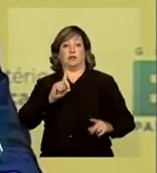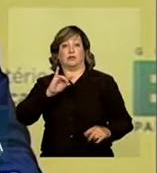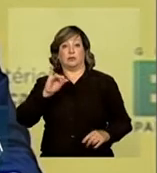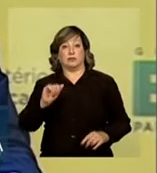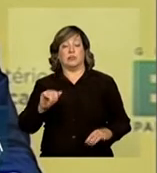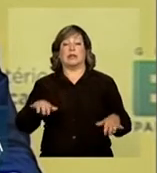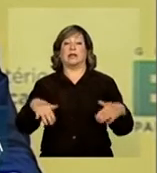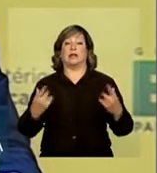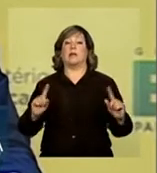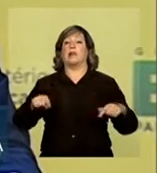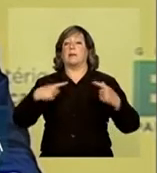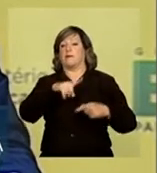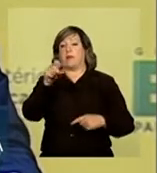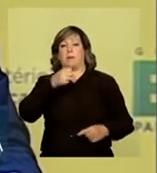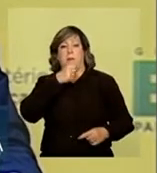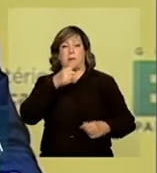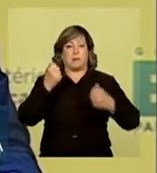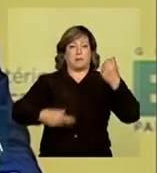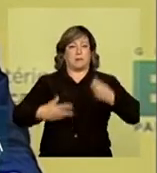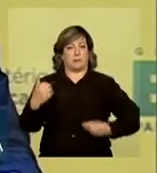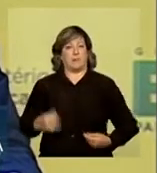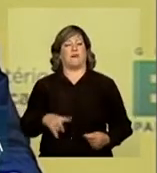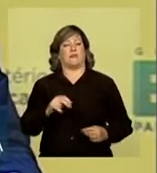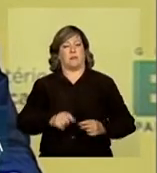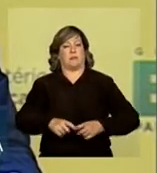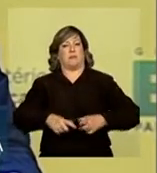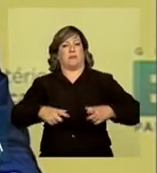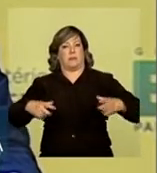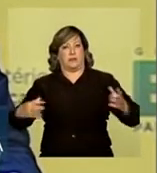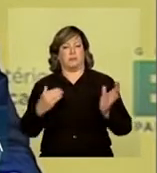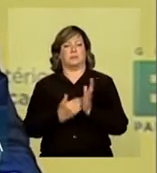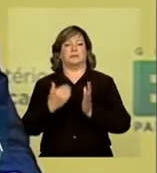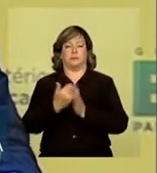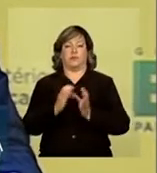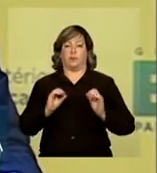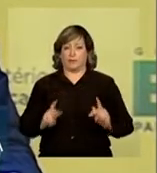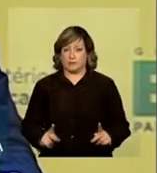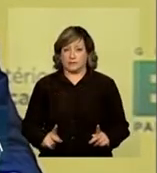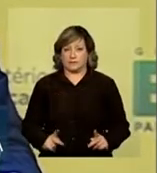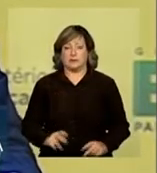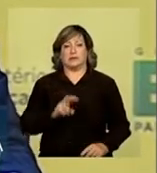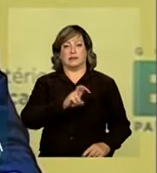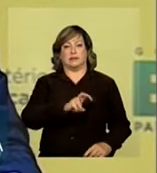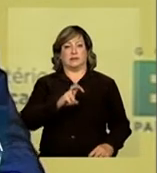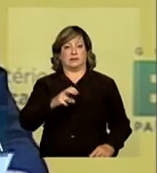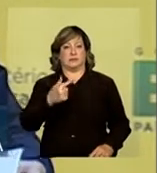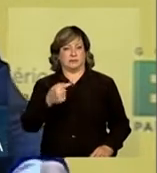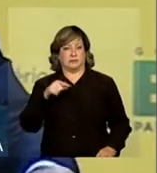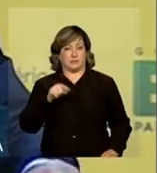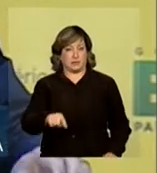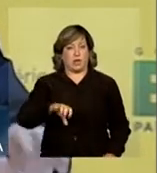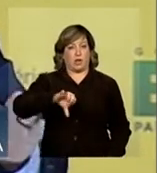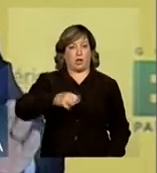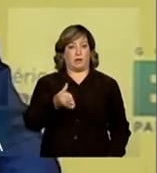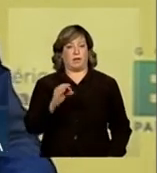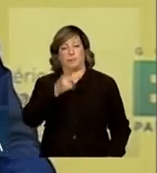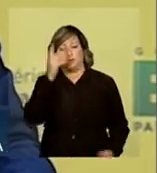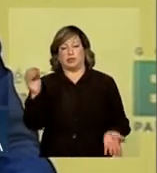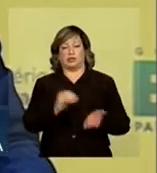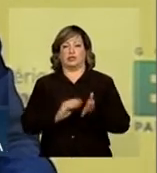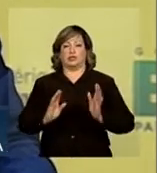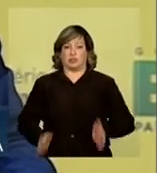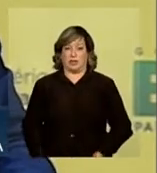e depois das matérias vocês vão dar então vai seguramente vai ultrapassar tá 557 1960